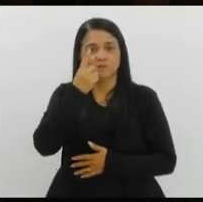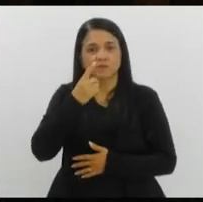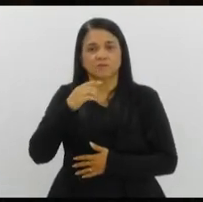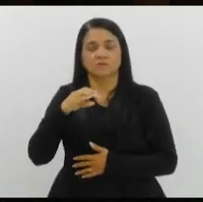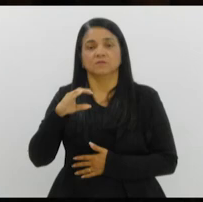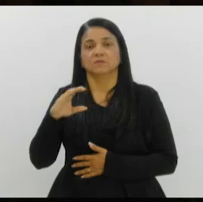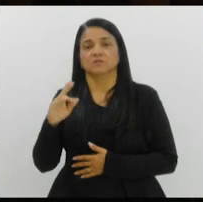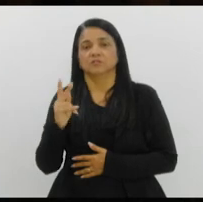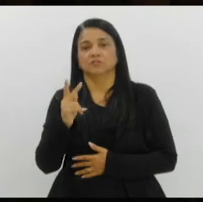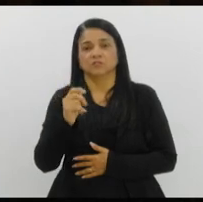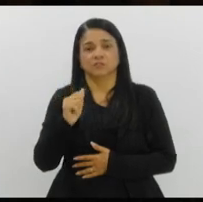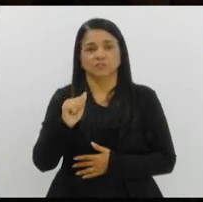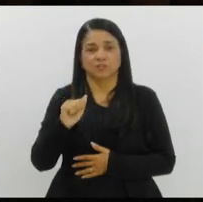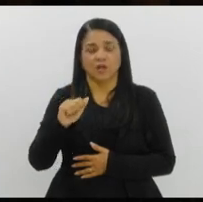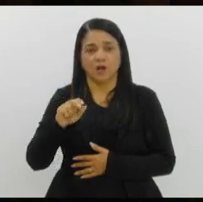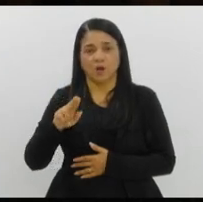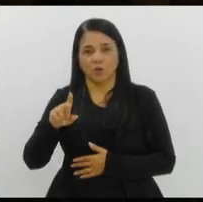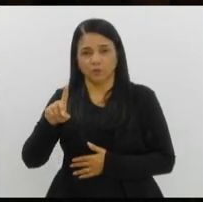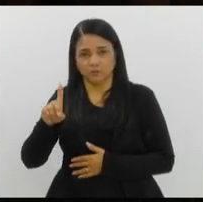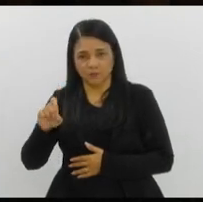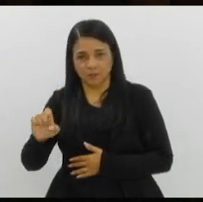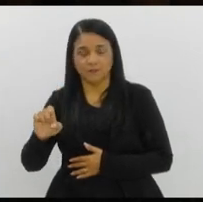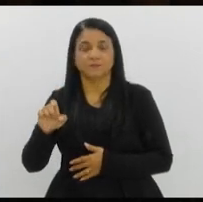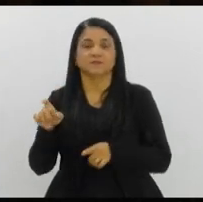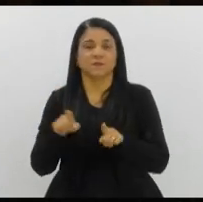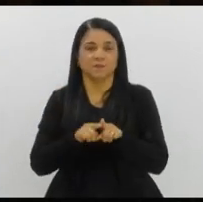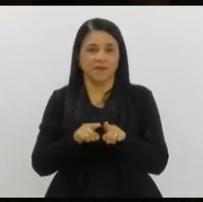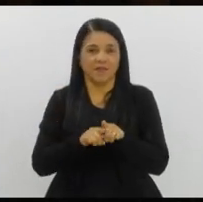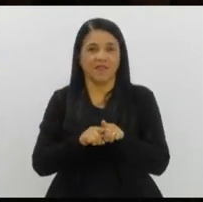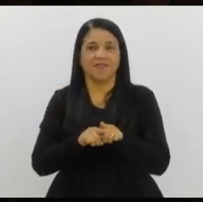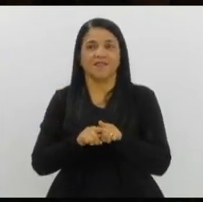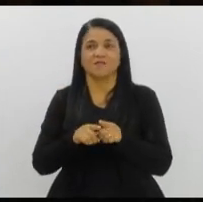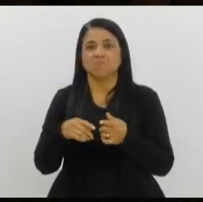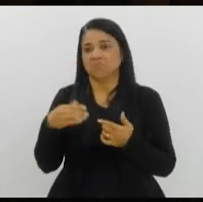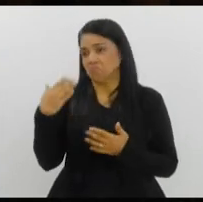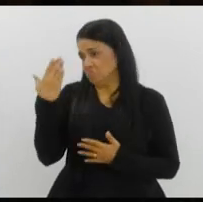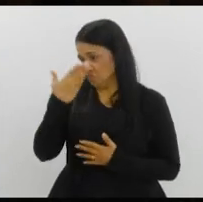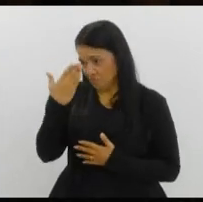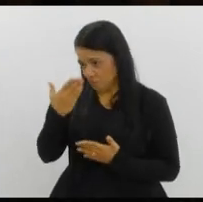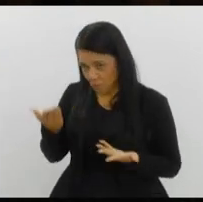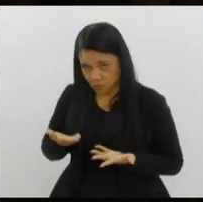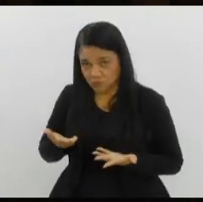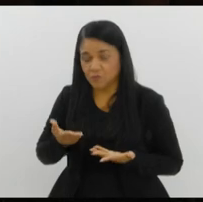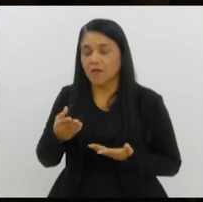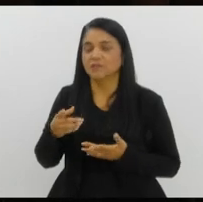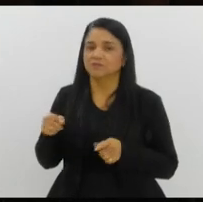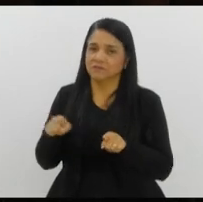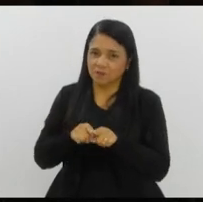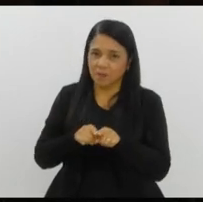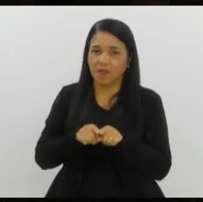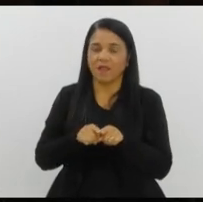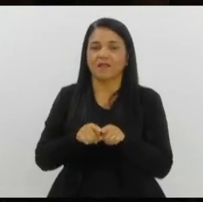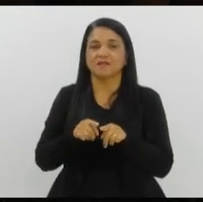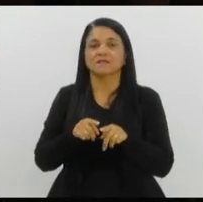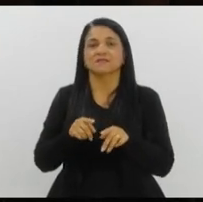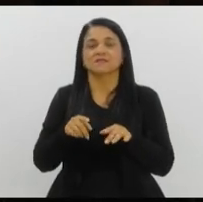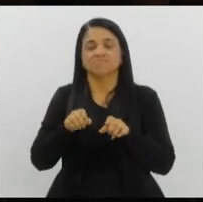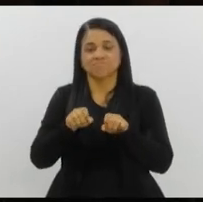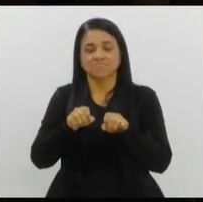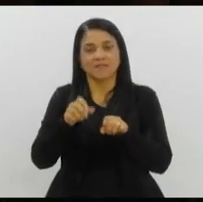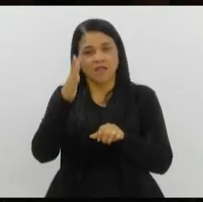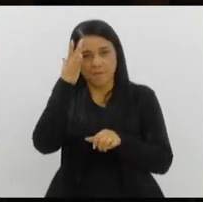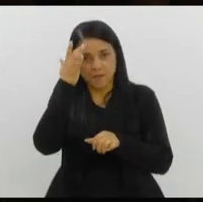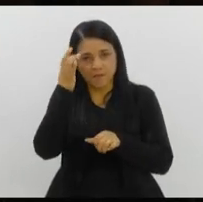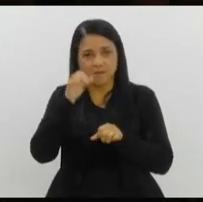está chegando, já está também na casa, eu não o vi hoje, mas está chegando aqui na próxima sessão, a